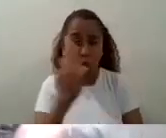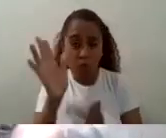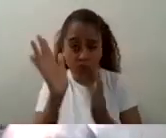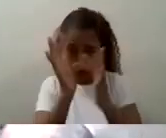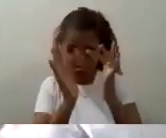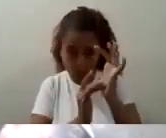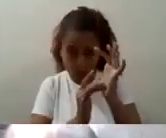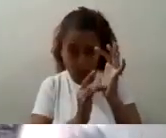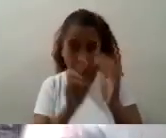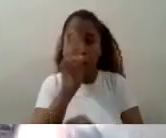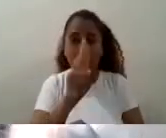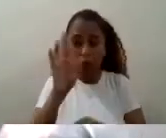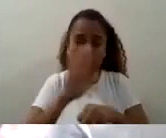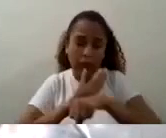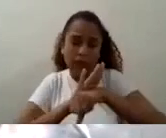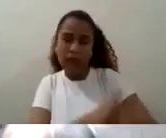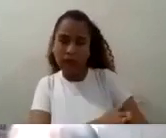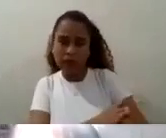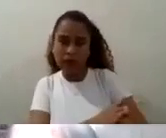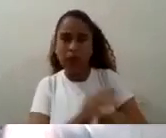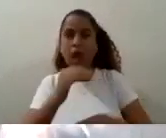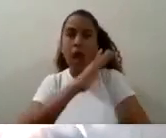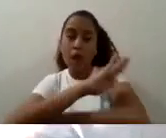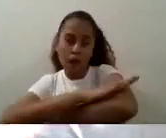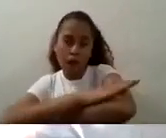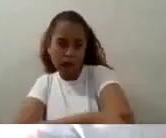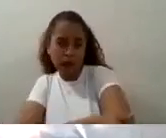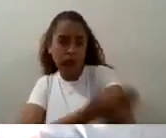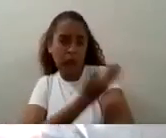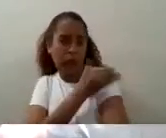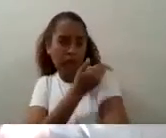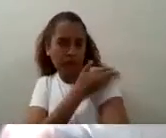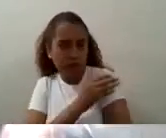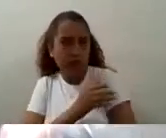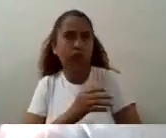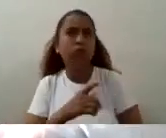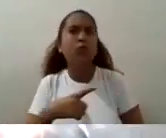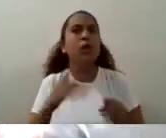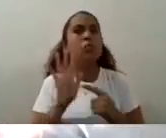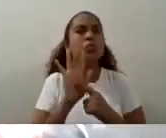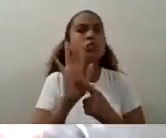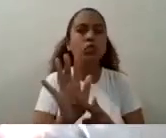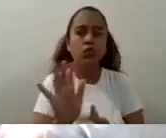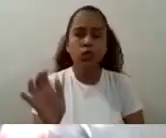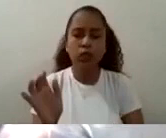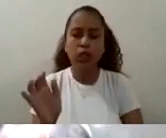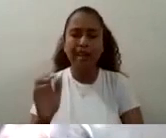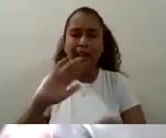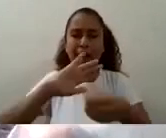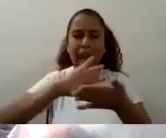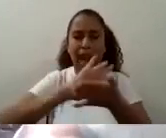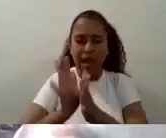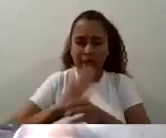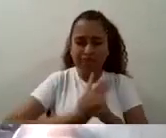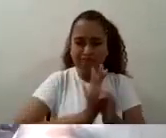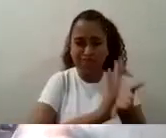para discriminação, para o racismo e para legitimar a destruição da casa comum.